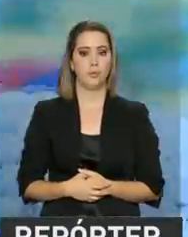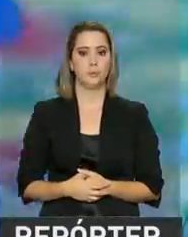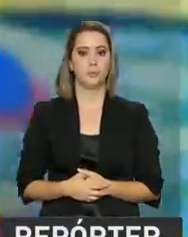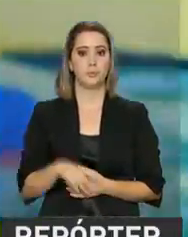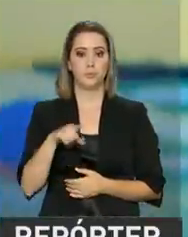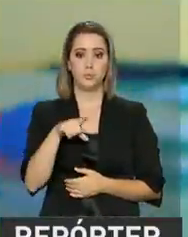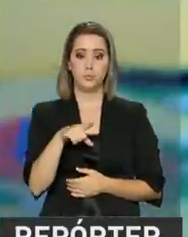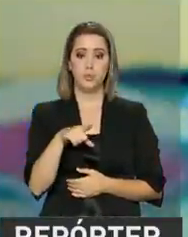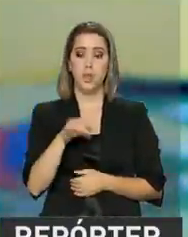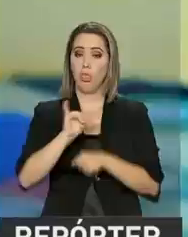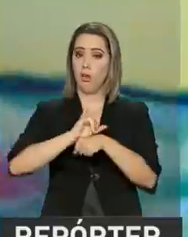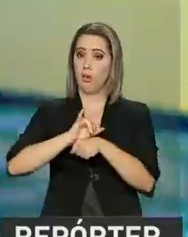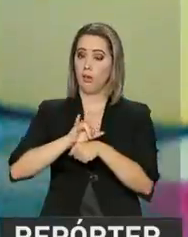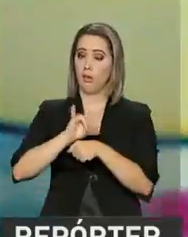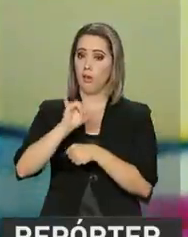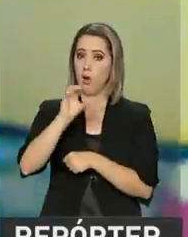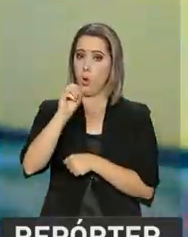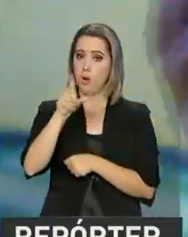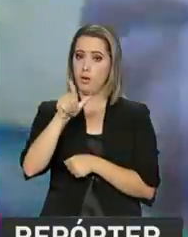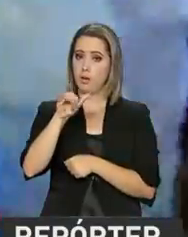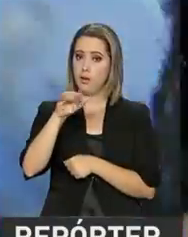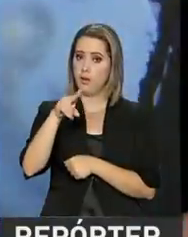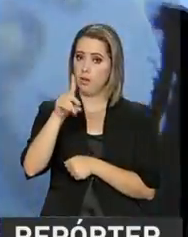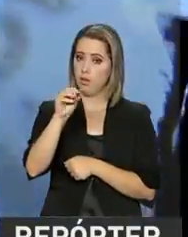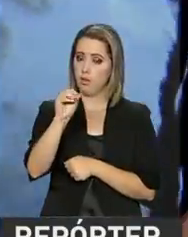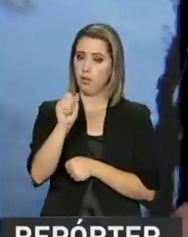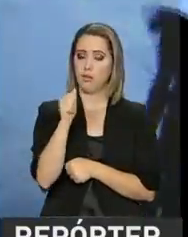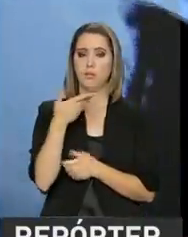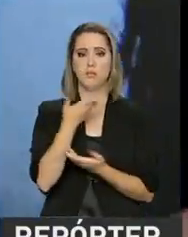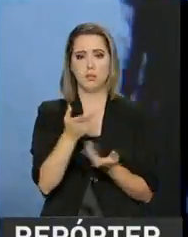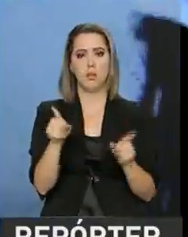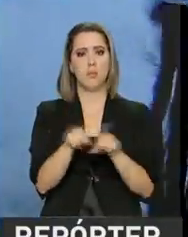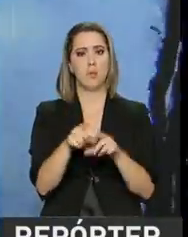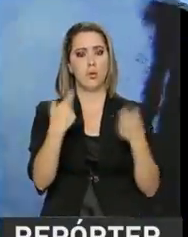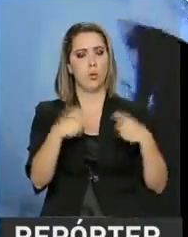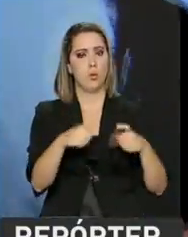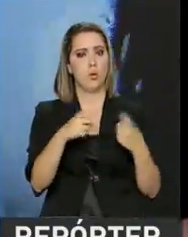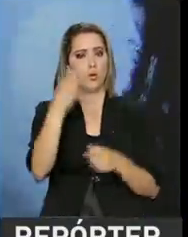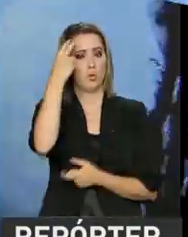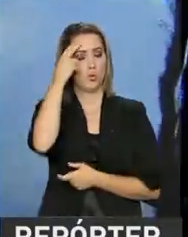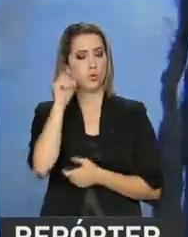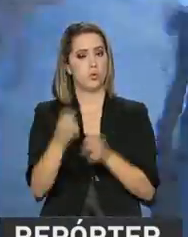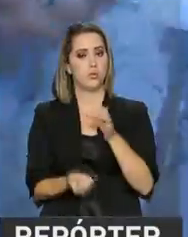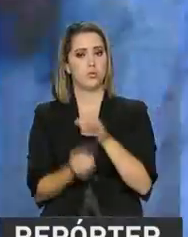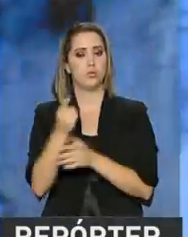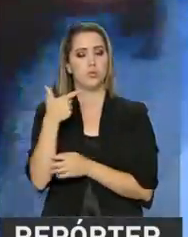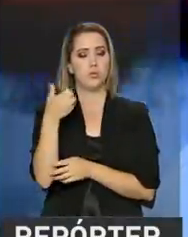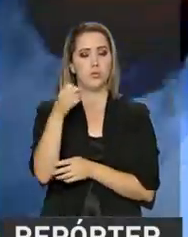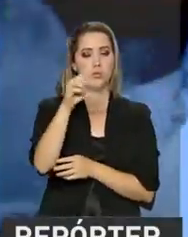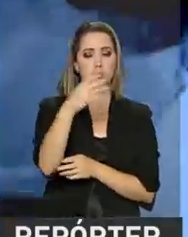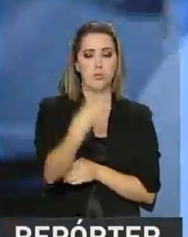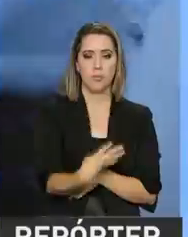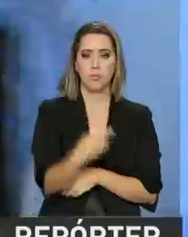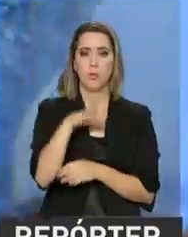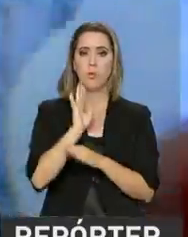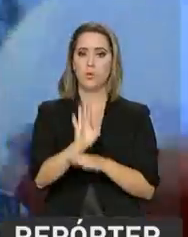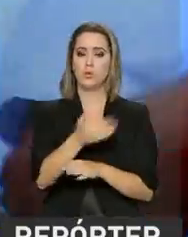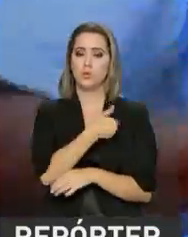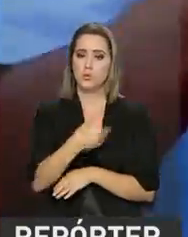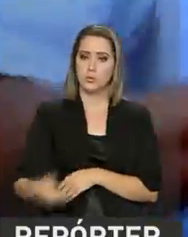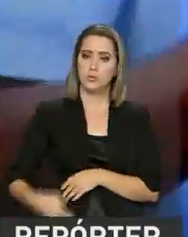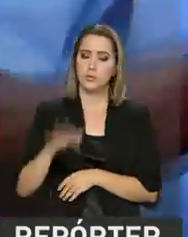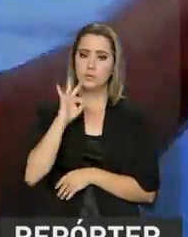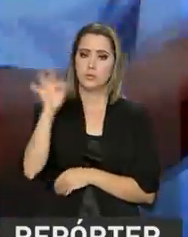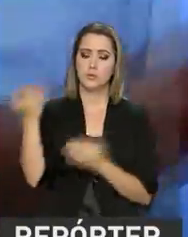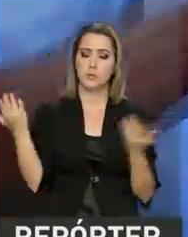Em Olinda, o Centro Cultural Coco de Umbigada também é um ponto de cultura. Foi criado em 2004 com apoio do governo federal